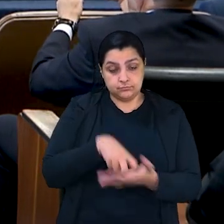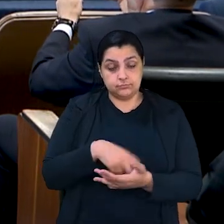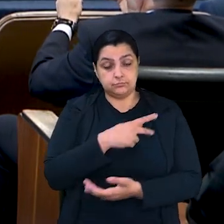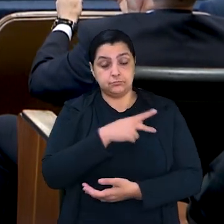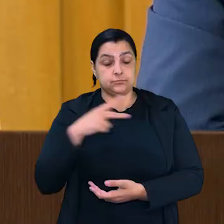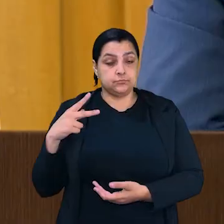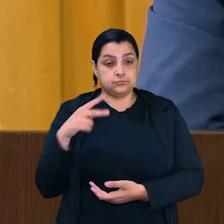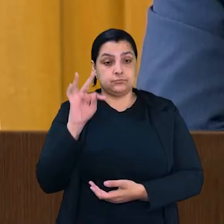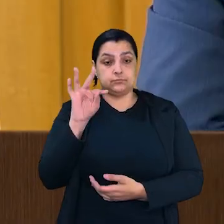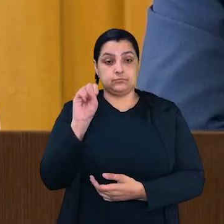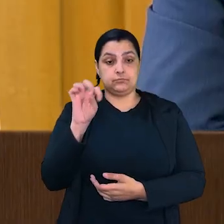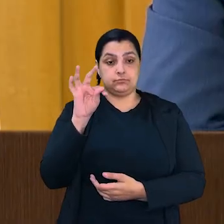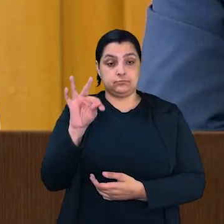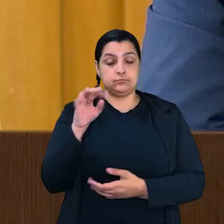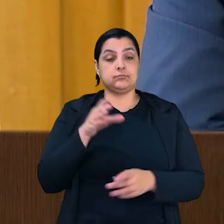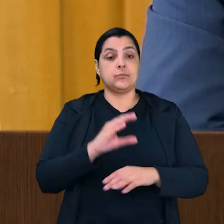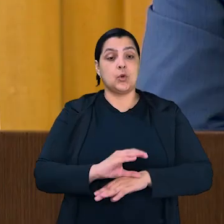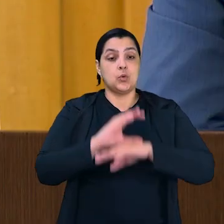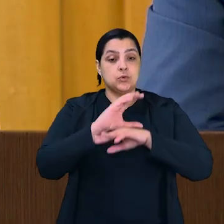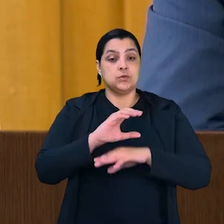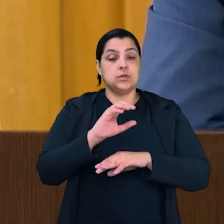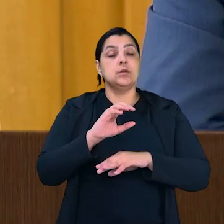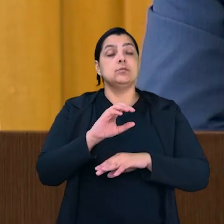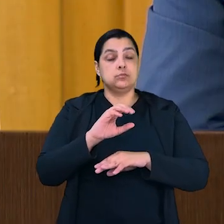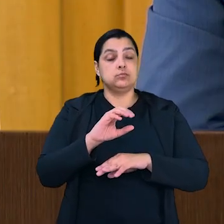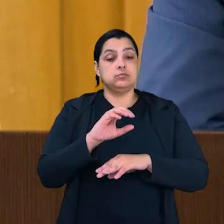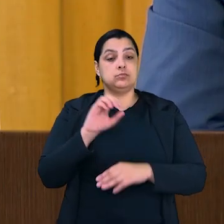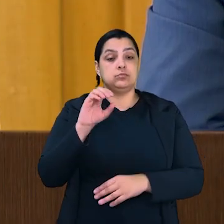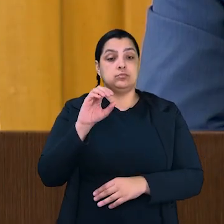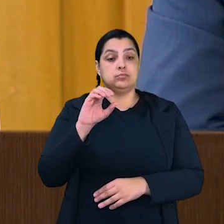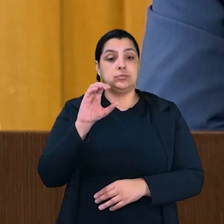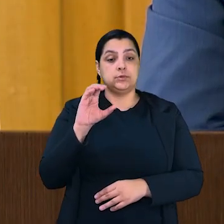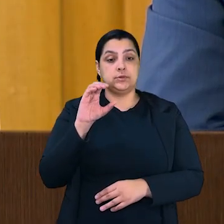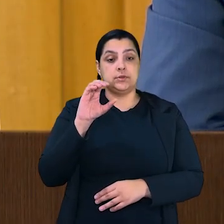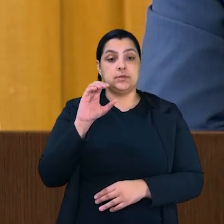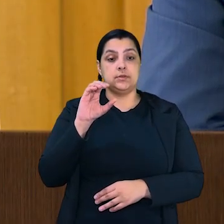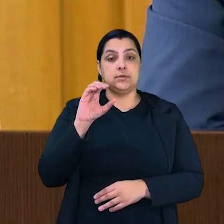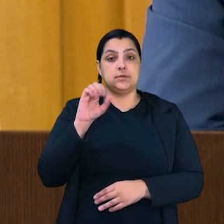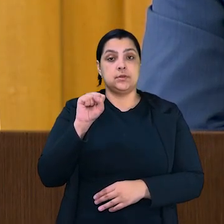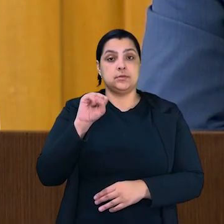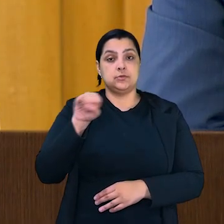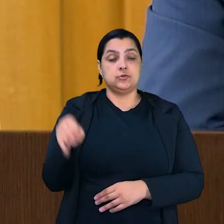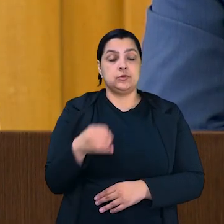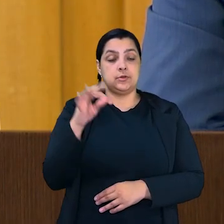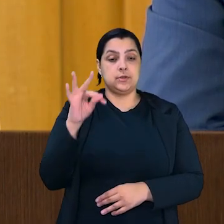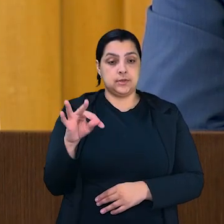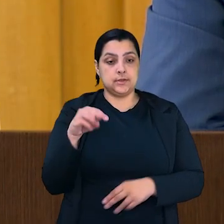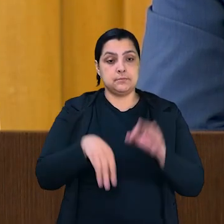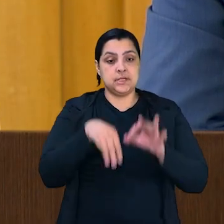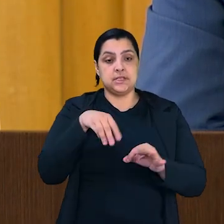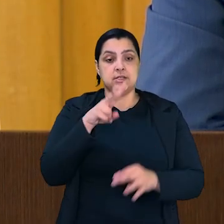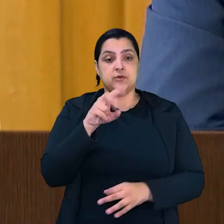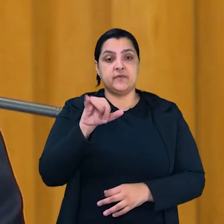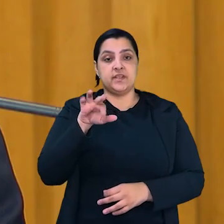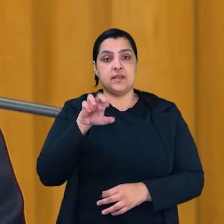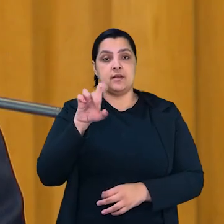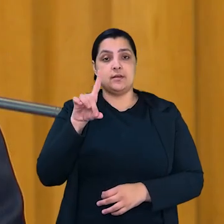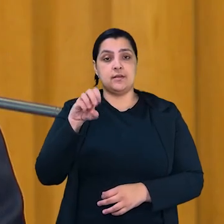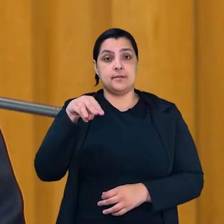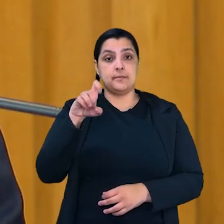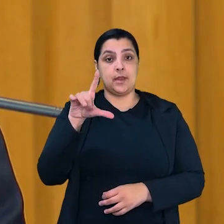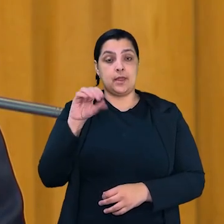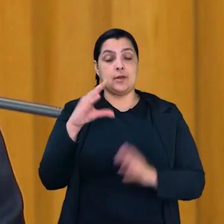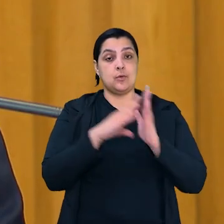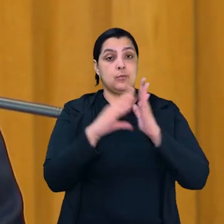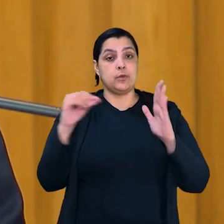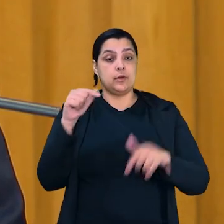Políticas Penais, o presidente do TST e do Conselho Superior da Justiça do Trabalho, ministro Vieira de Mello Filho, destacou